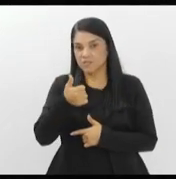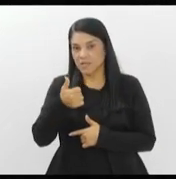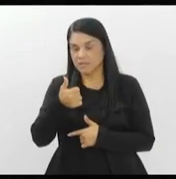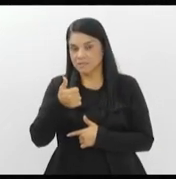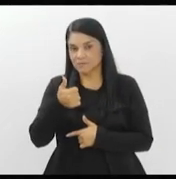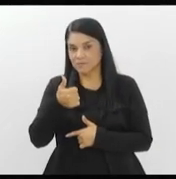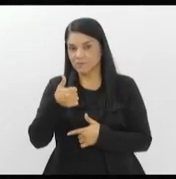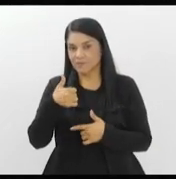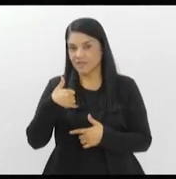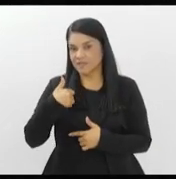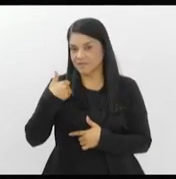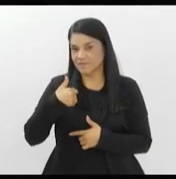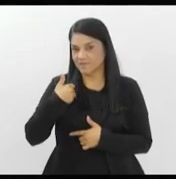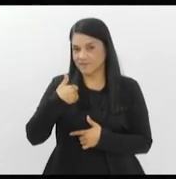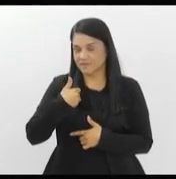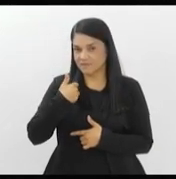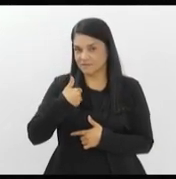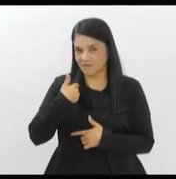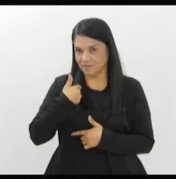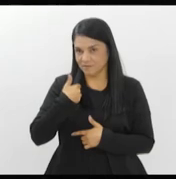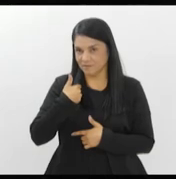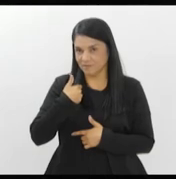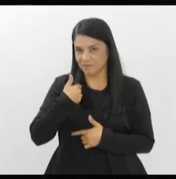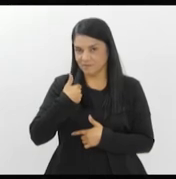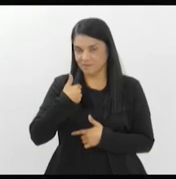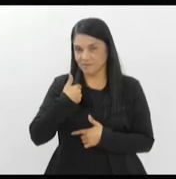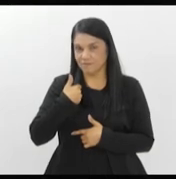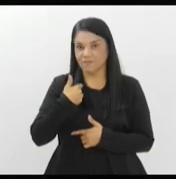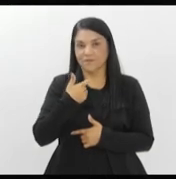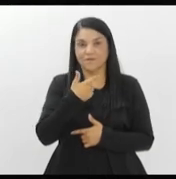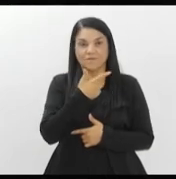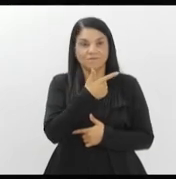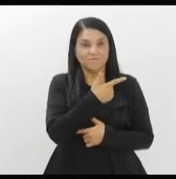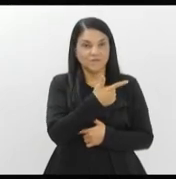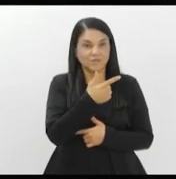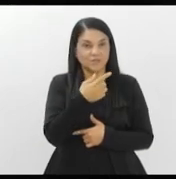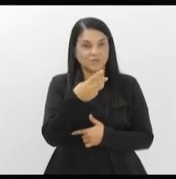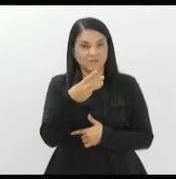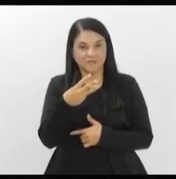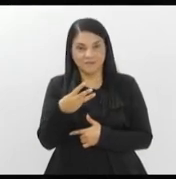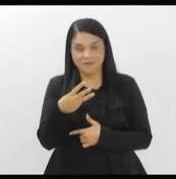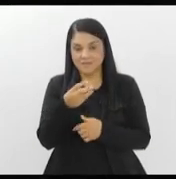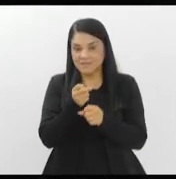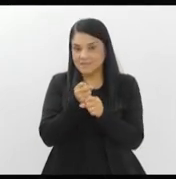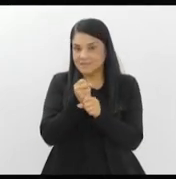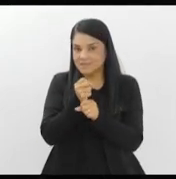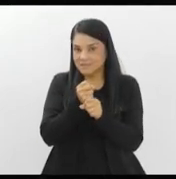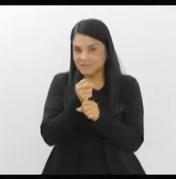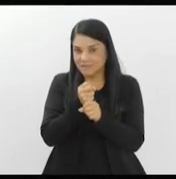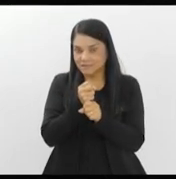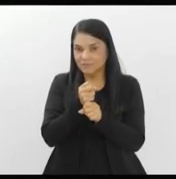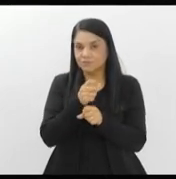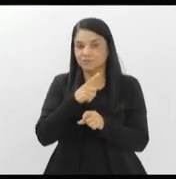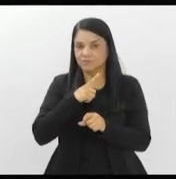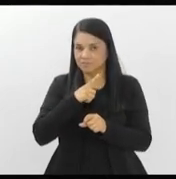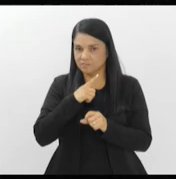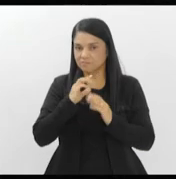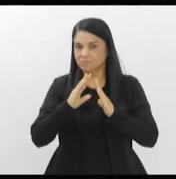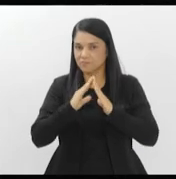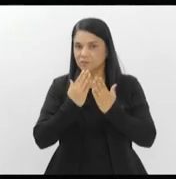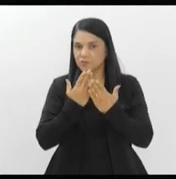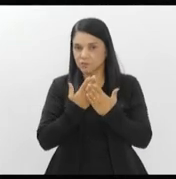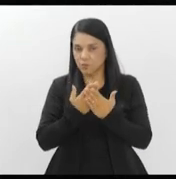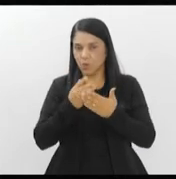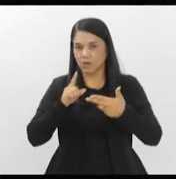23º aniversário, então, há 23 anos que temos aqui uma Escola do